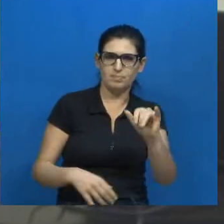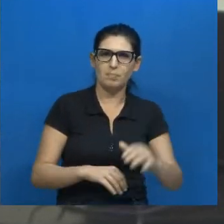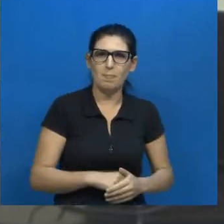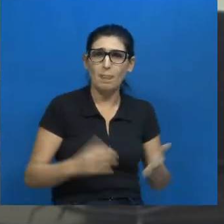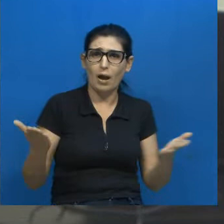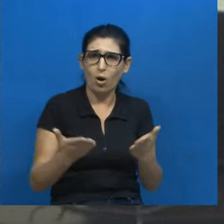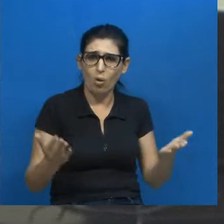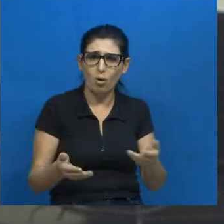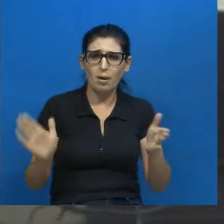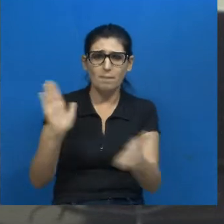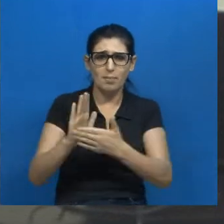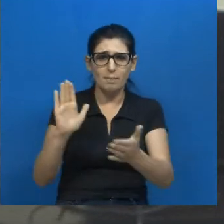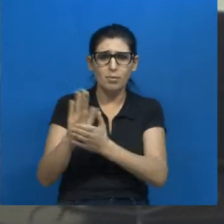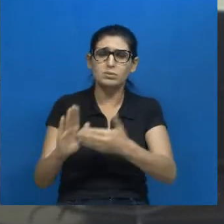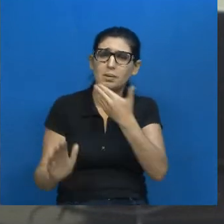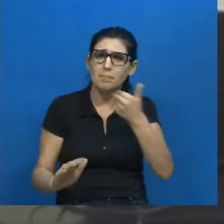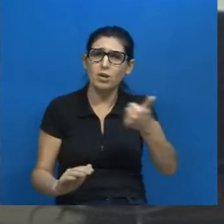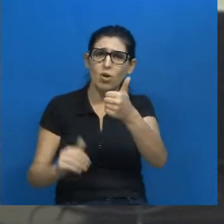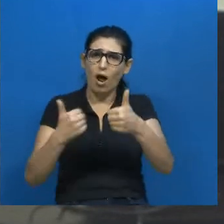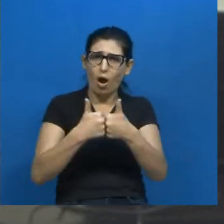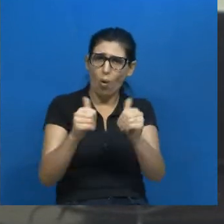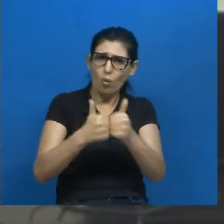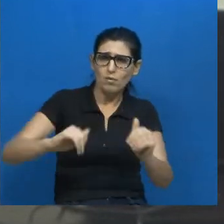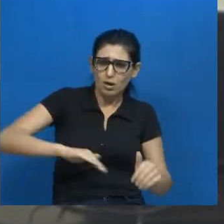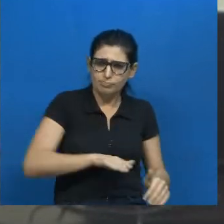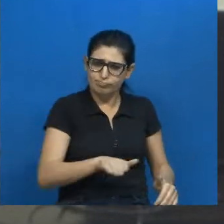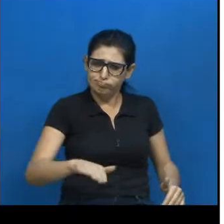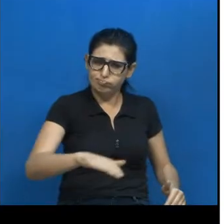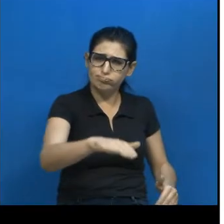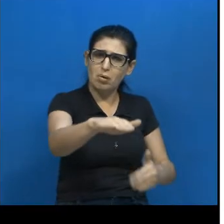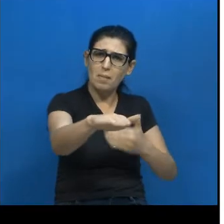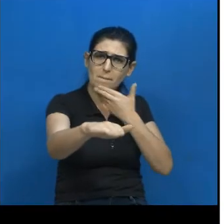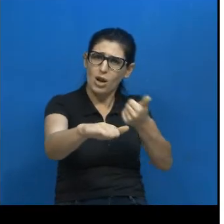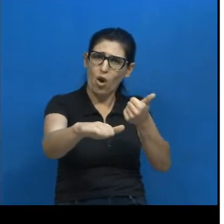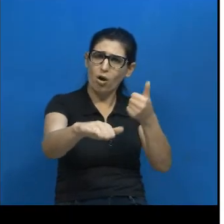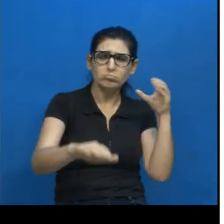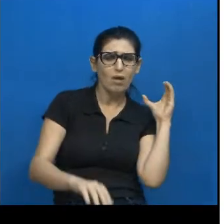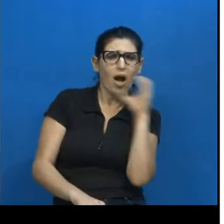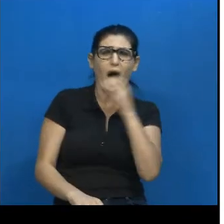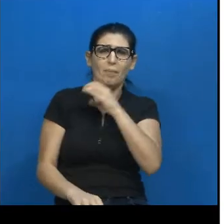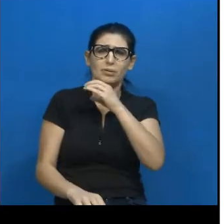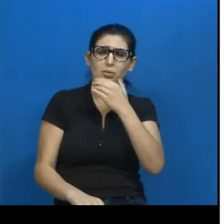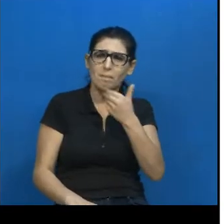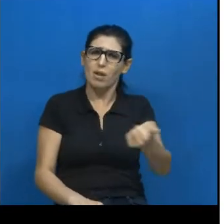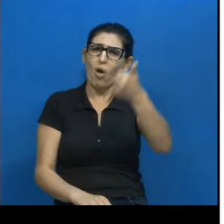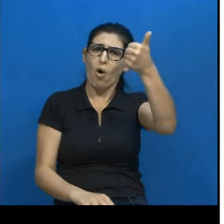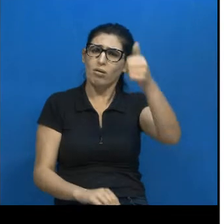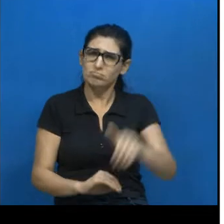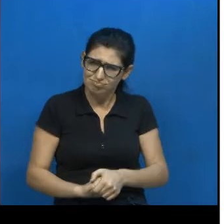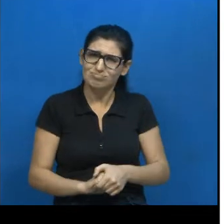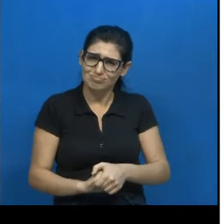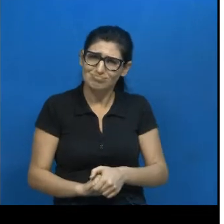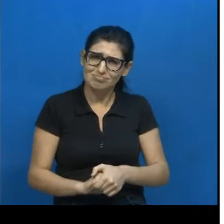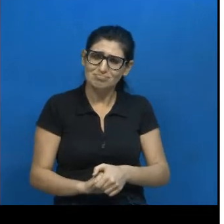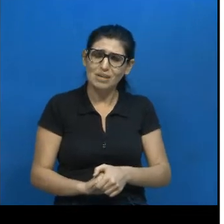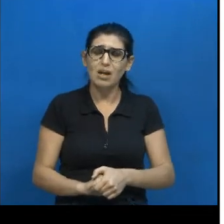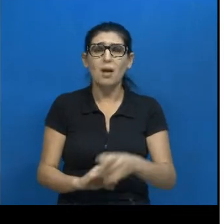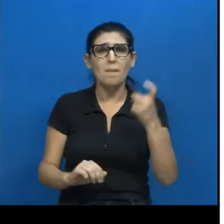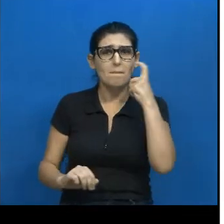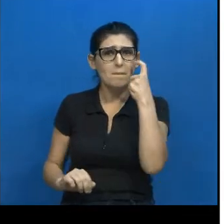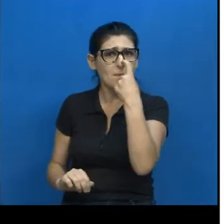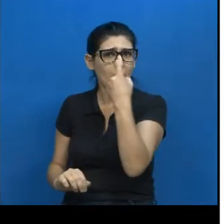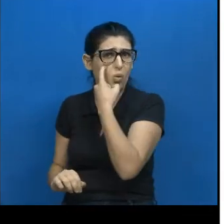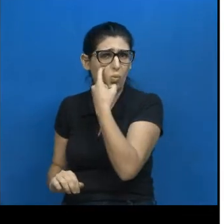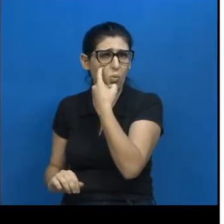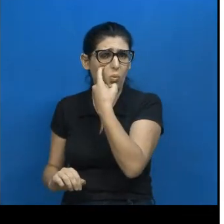percurso. Essa é na proposta que nós estamos colocando aqui. Então, quando a gente fala do Parque Meia Lua